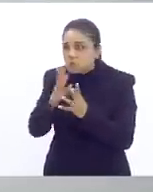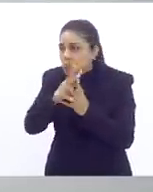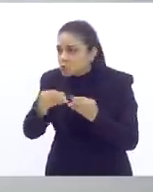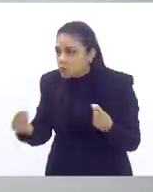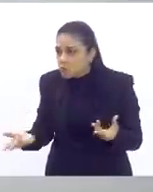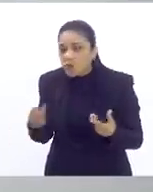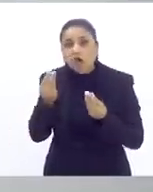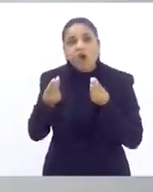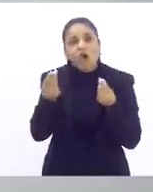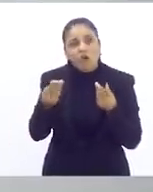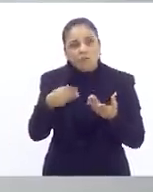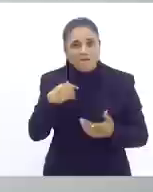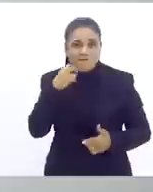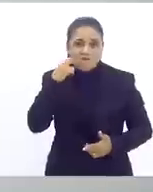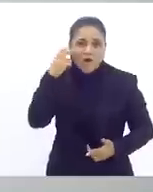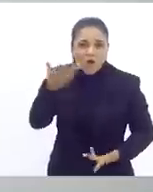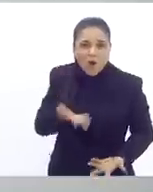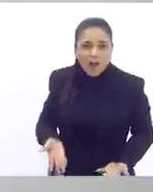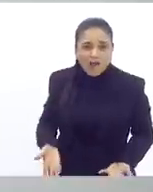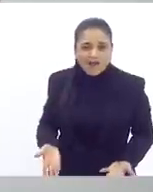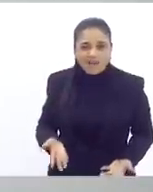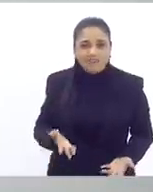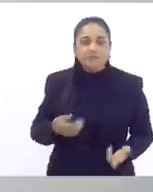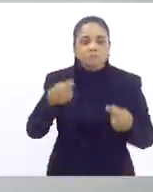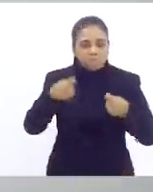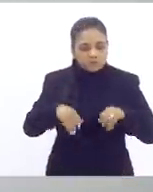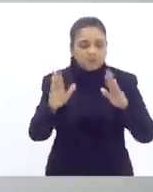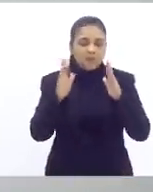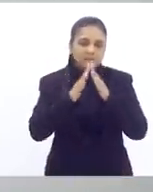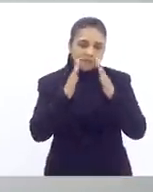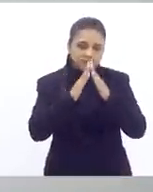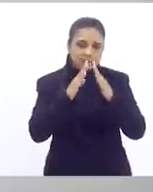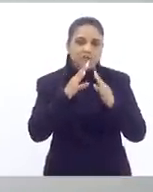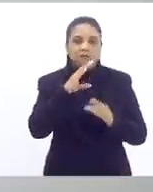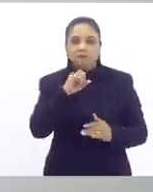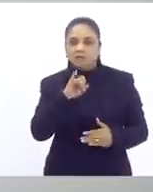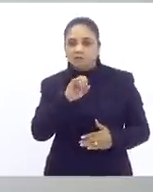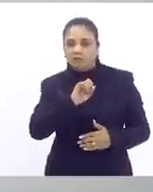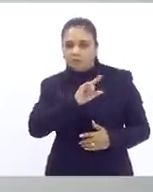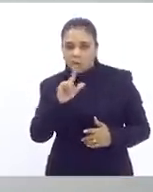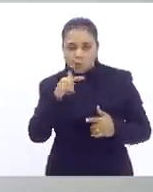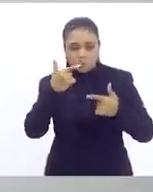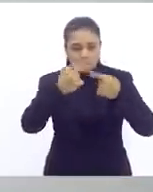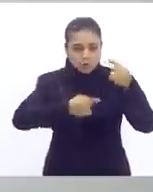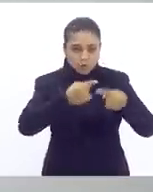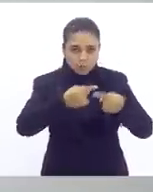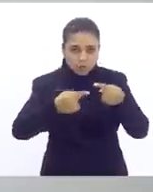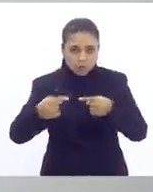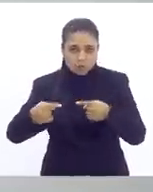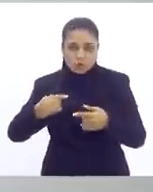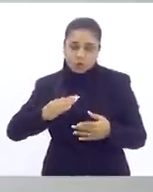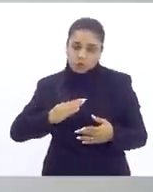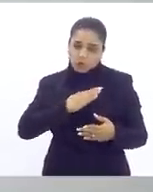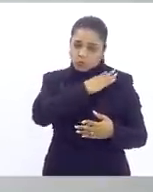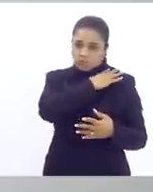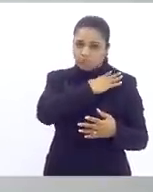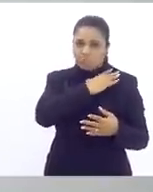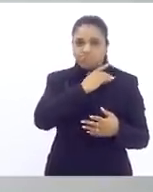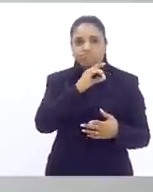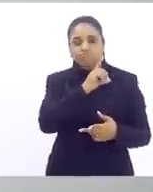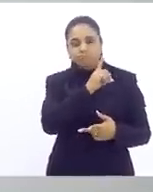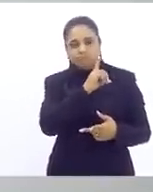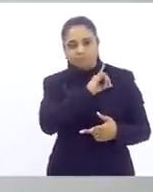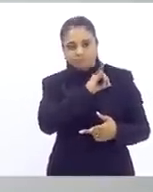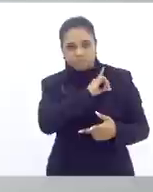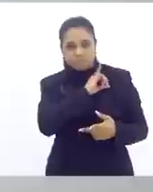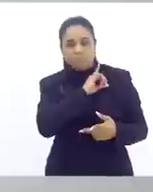vergonha Então essa é uma questão que a gente vai querer tratar com a Casa Civil é com o comando das corporações militares e com o rio